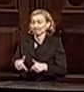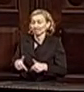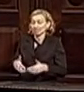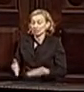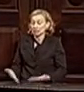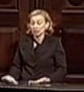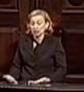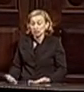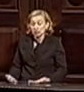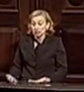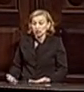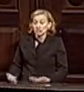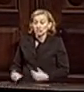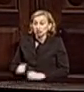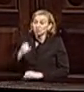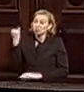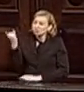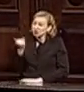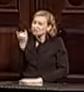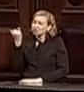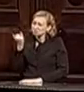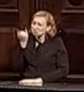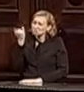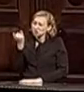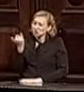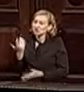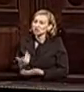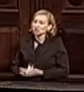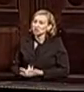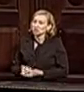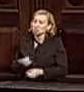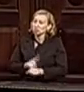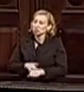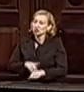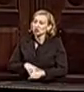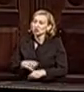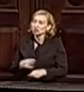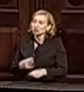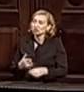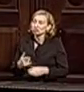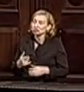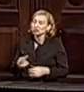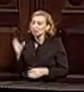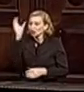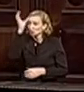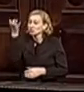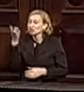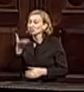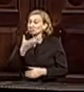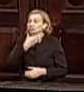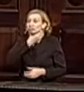E é importante, no momento de agudização dessa crise,